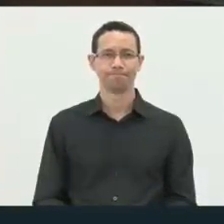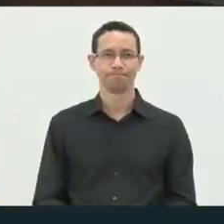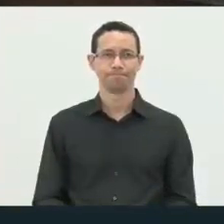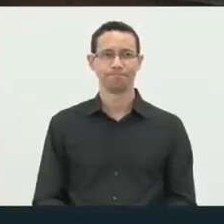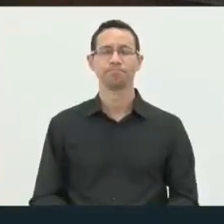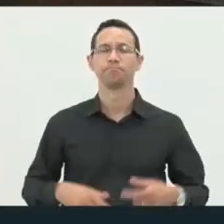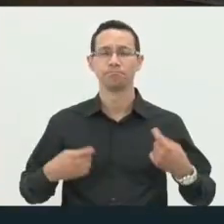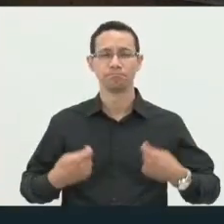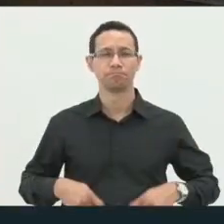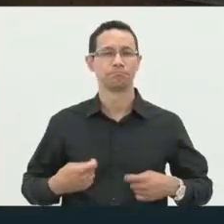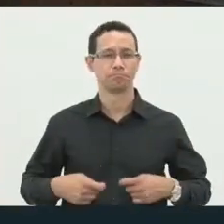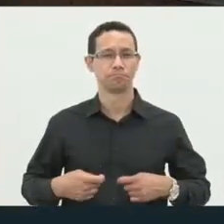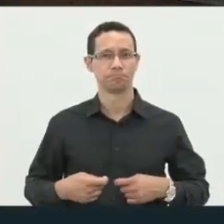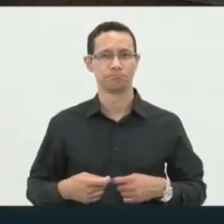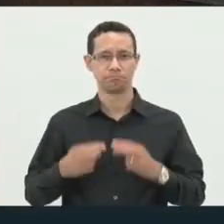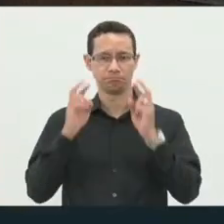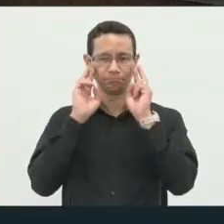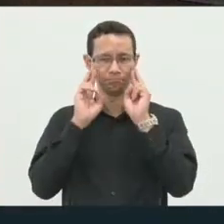o respeito